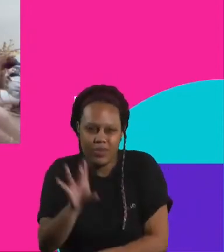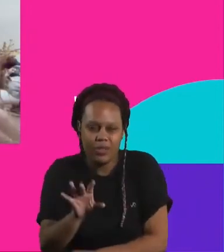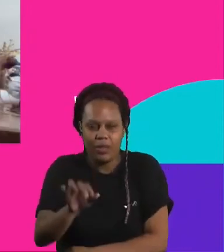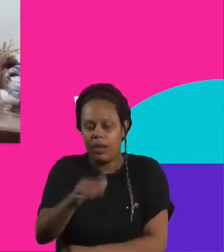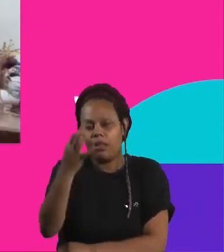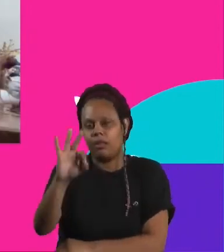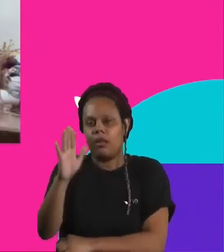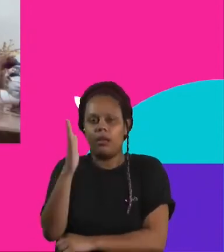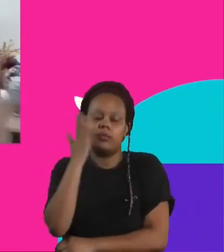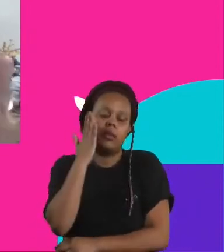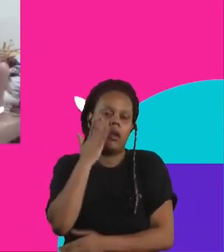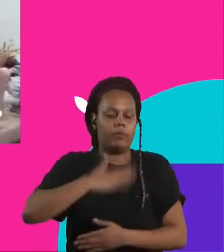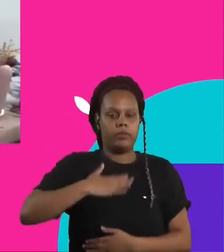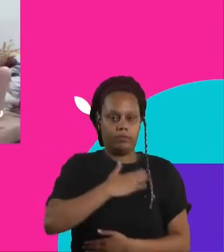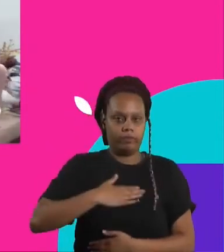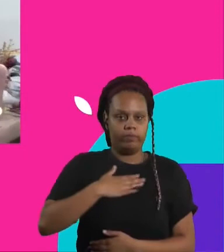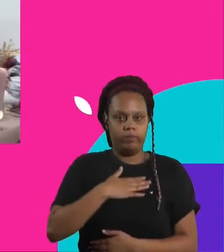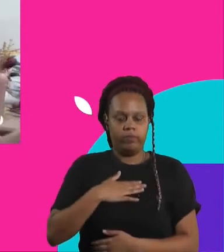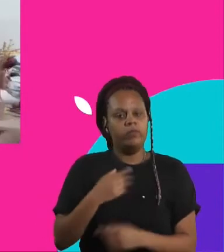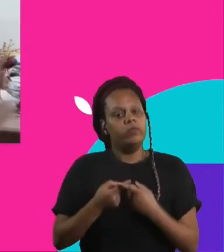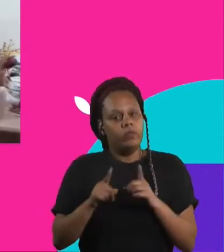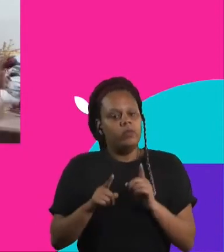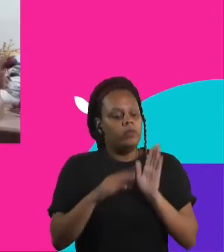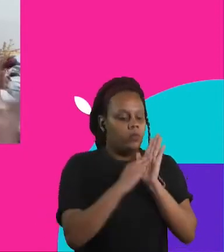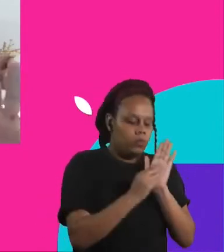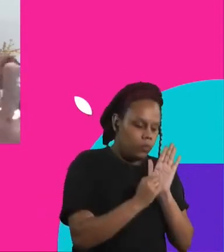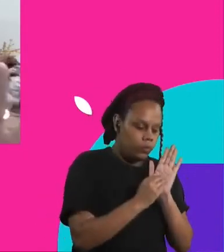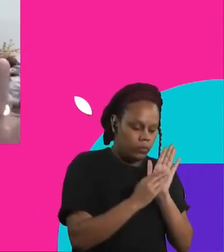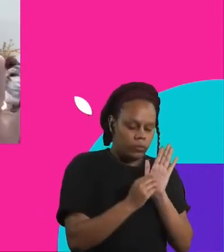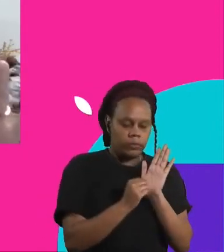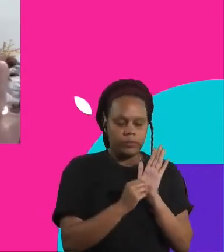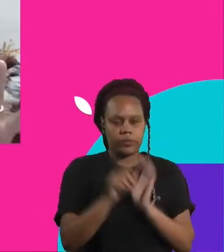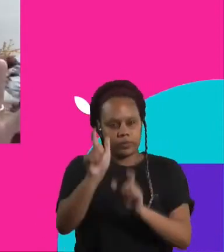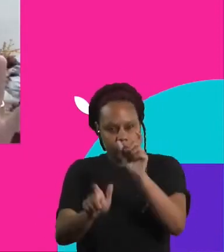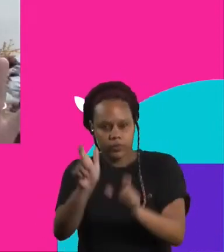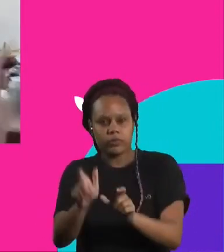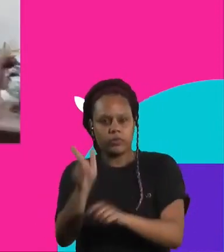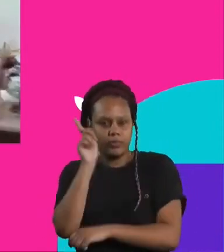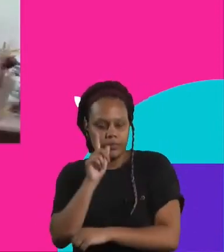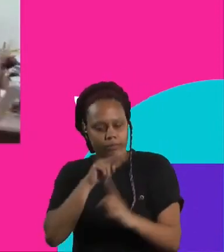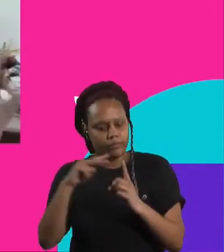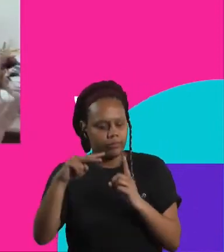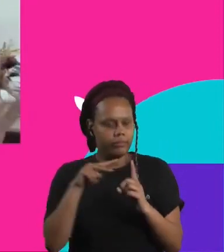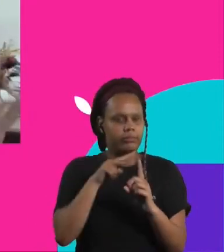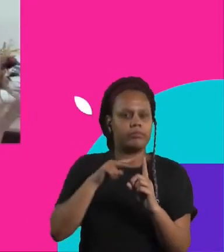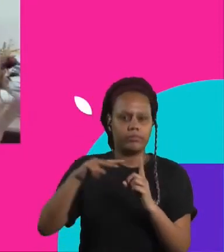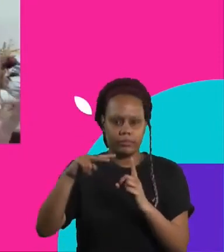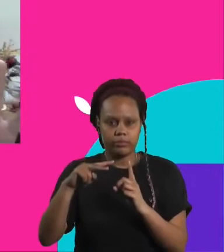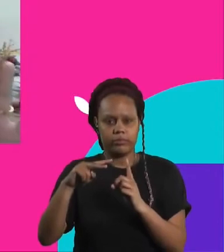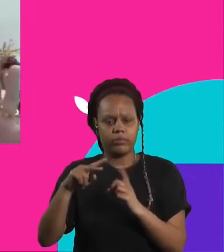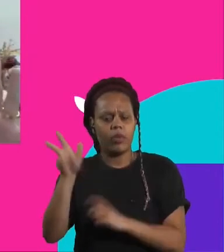mais gostam, mas estabelece um método ali que você consegue ver pessoas que possam ter diferentes perspectivas e ouve essas